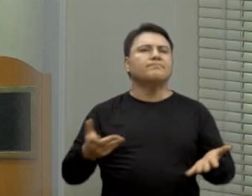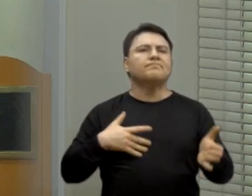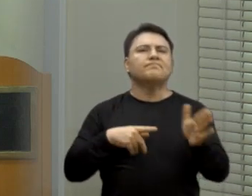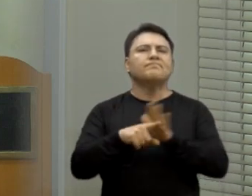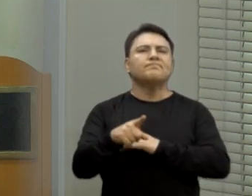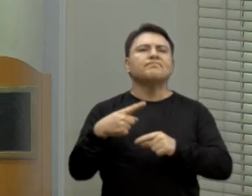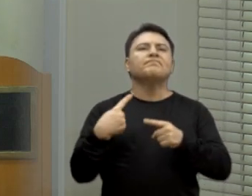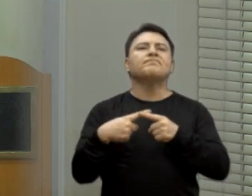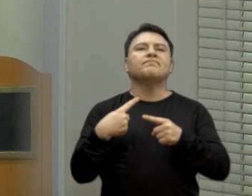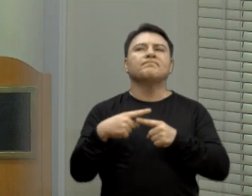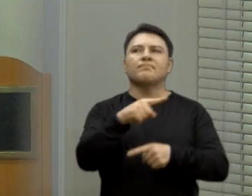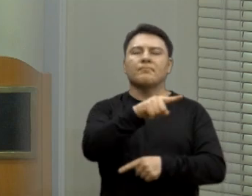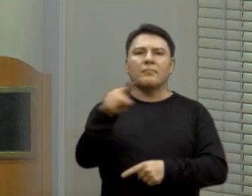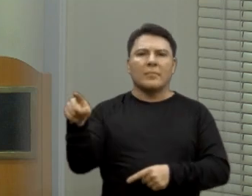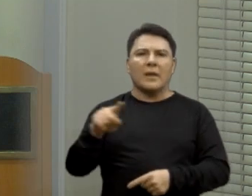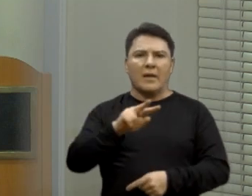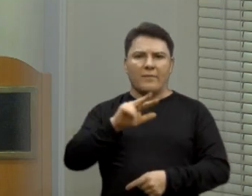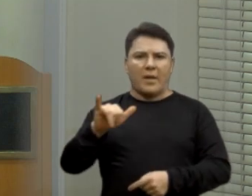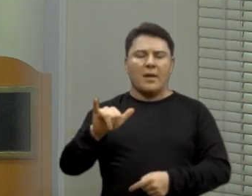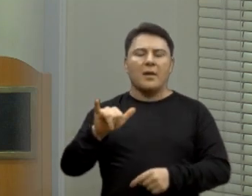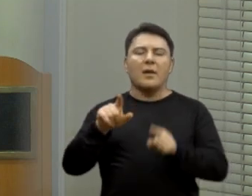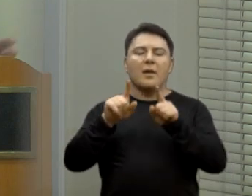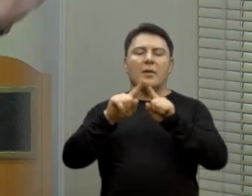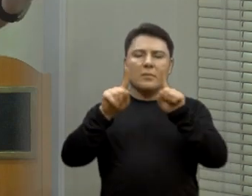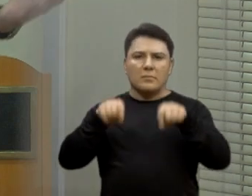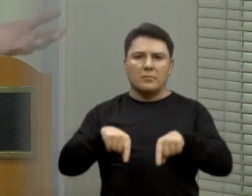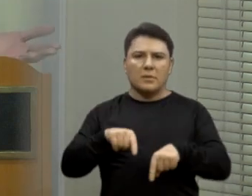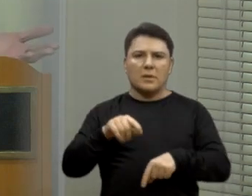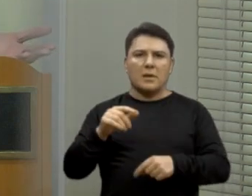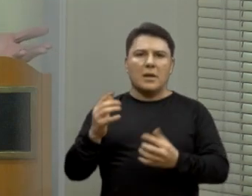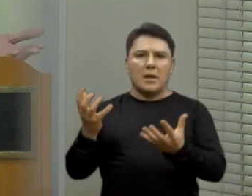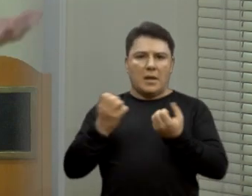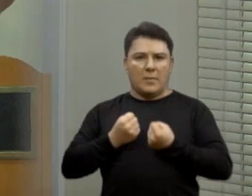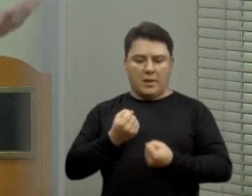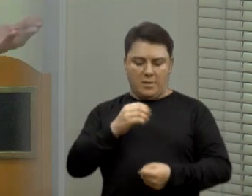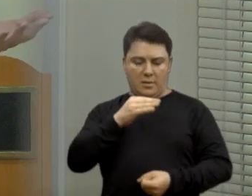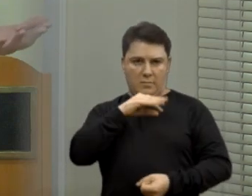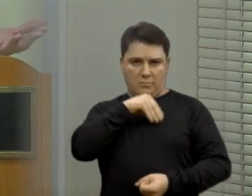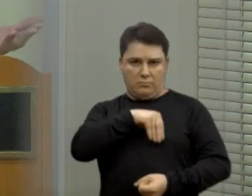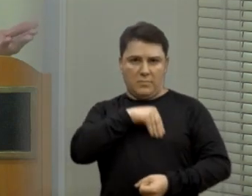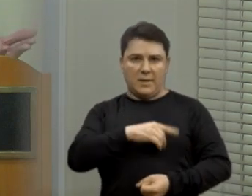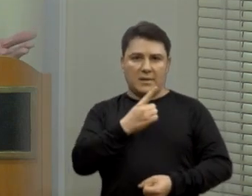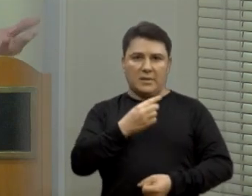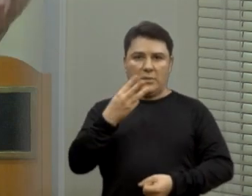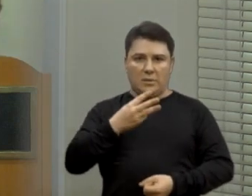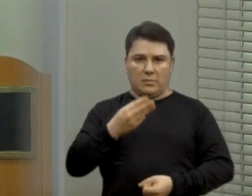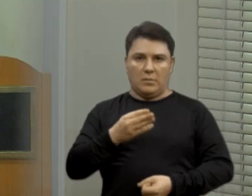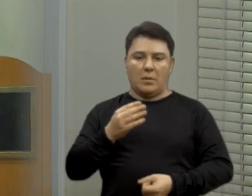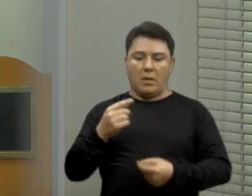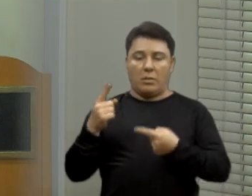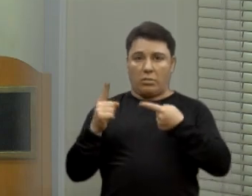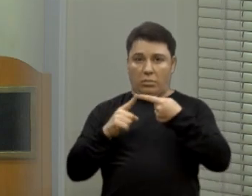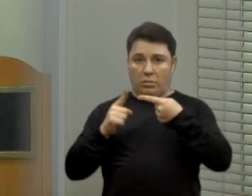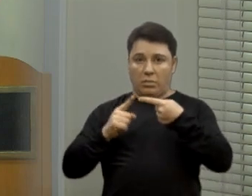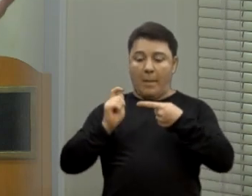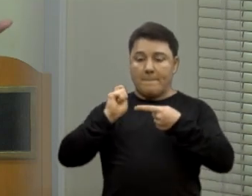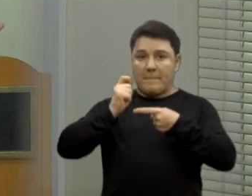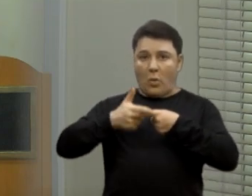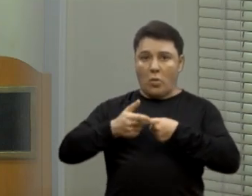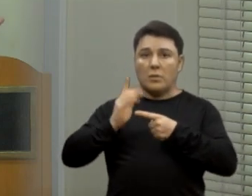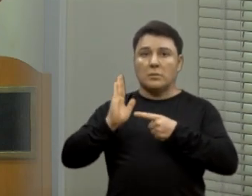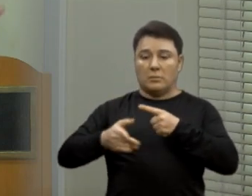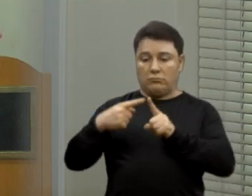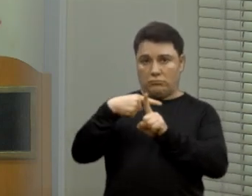servidores receberão o 13º salário? Parece que a primeira parcela já foi paga, mas fica a pergunta, se